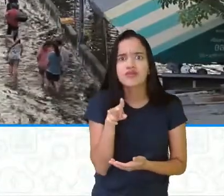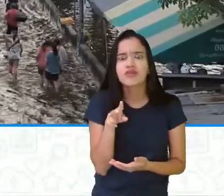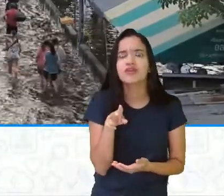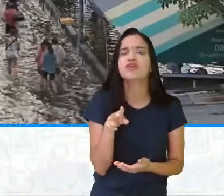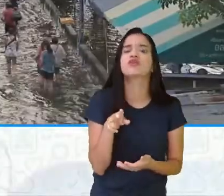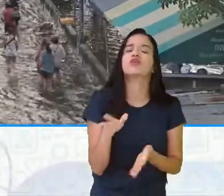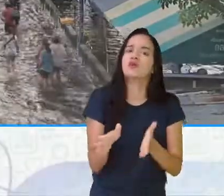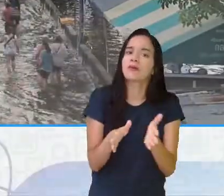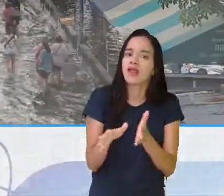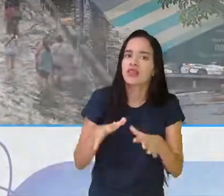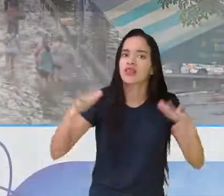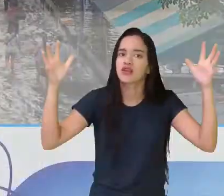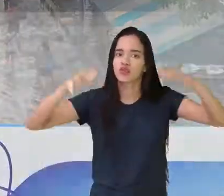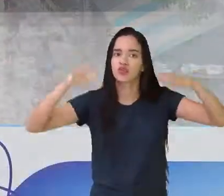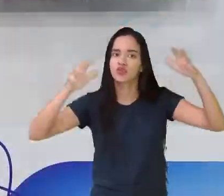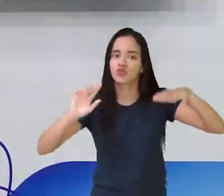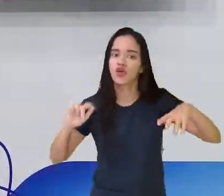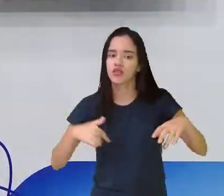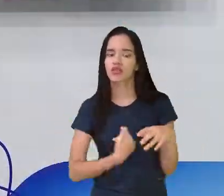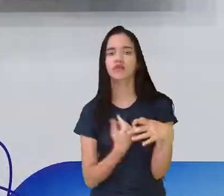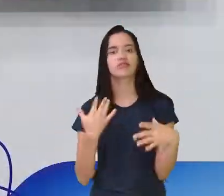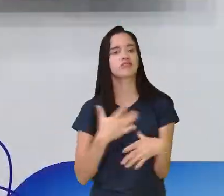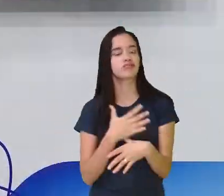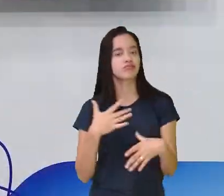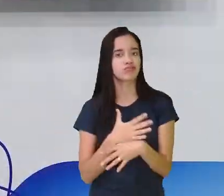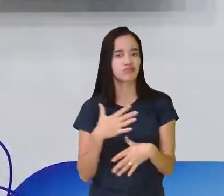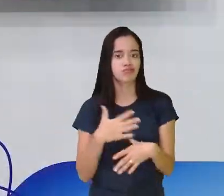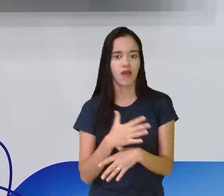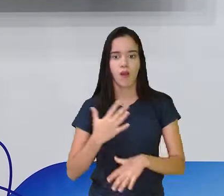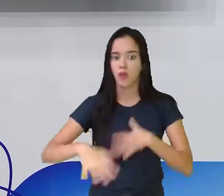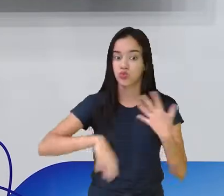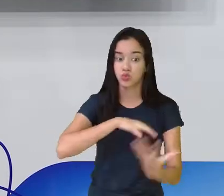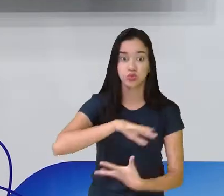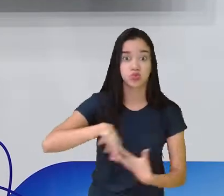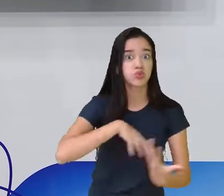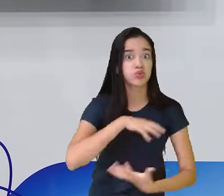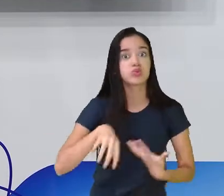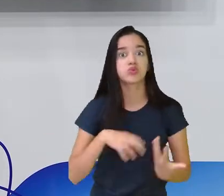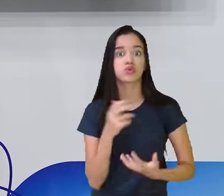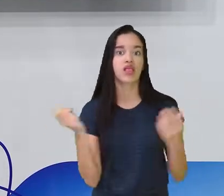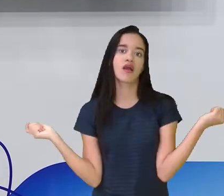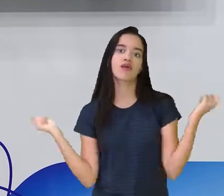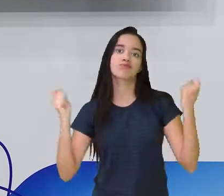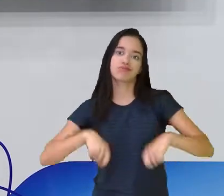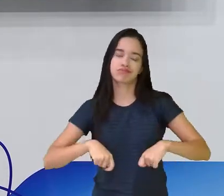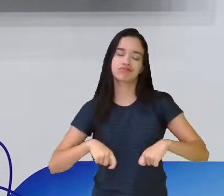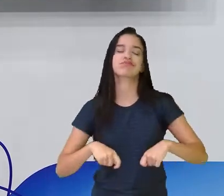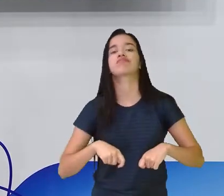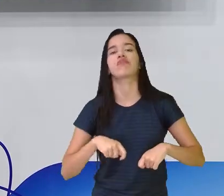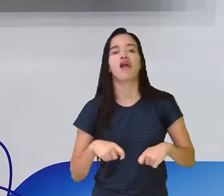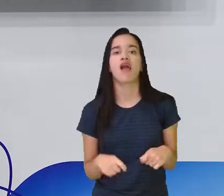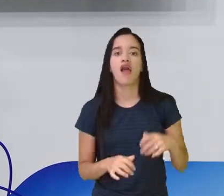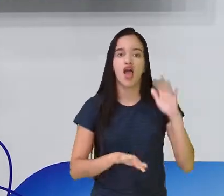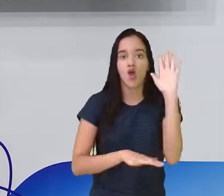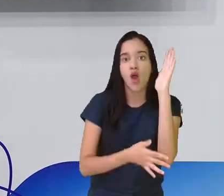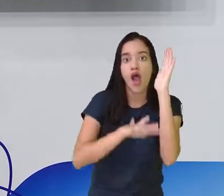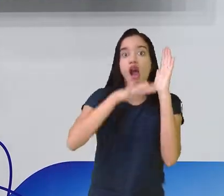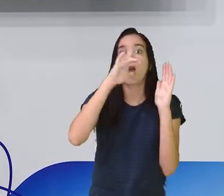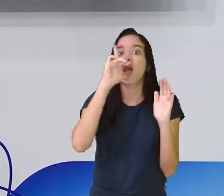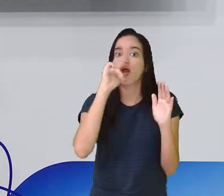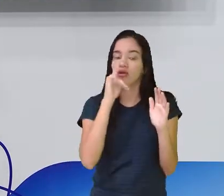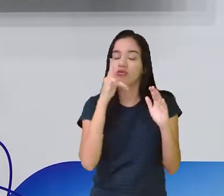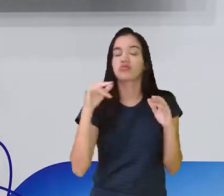chuva como foi que ficou a nossa cidade, né? Uma chuva desenfreada, a gente não teve capacidade para suportar aquela quantidade de